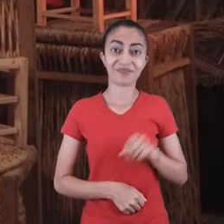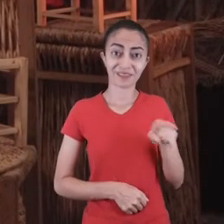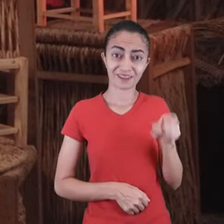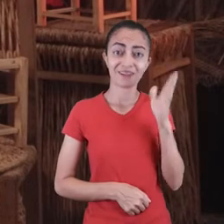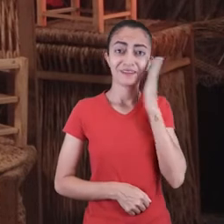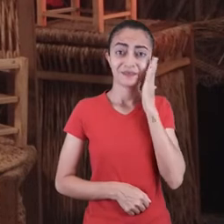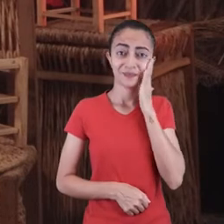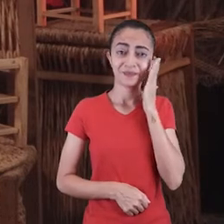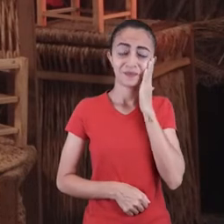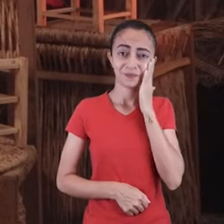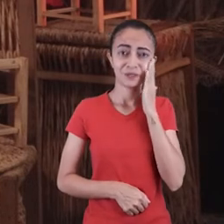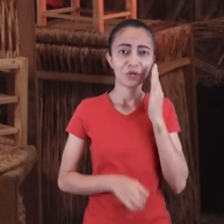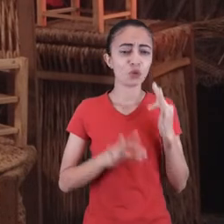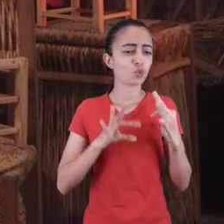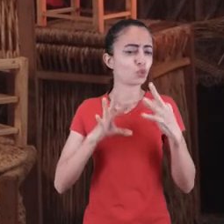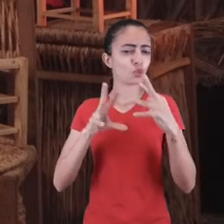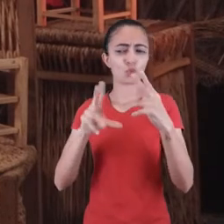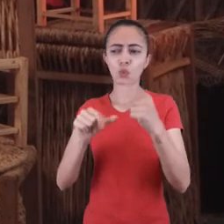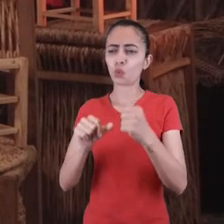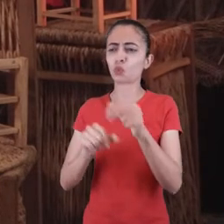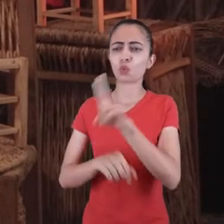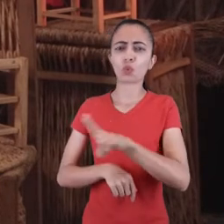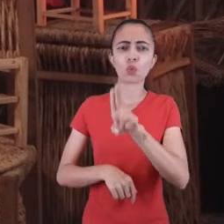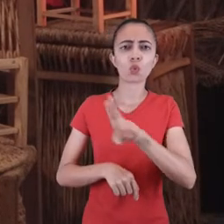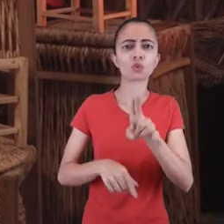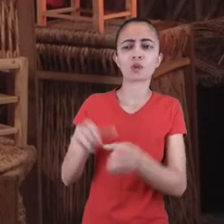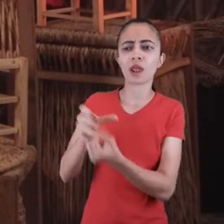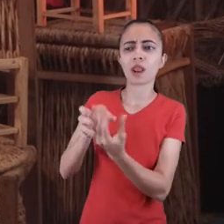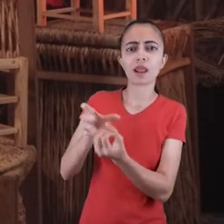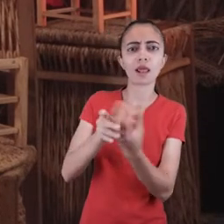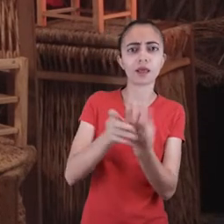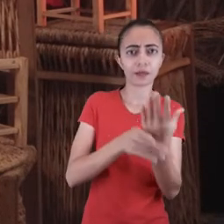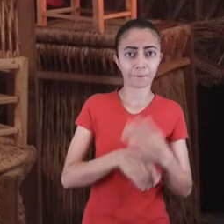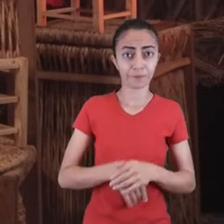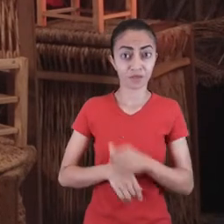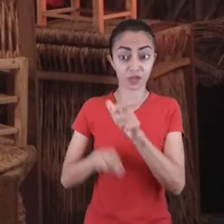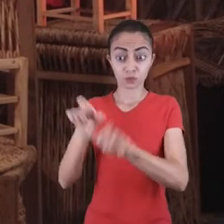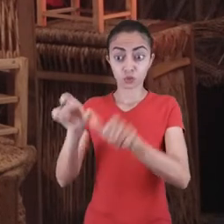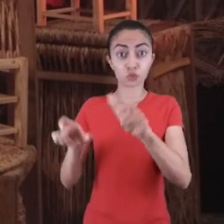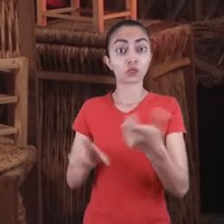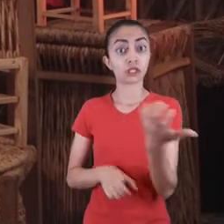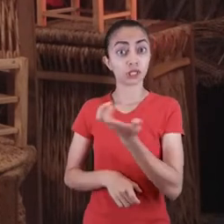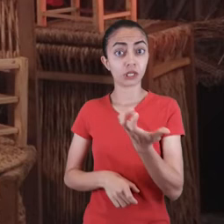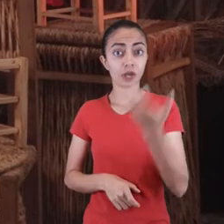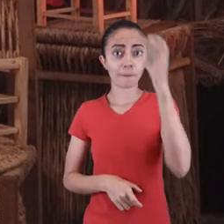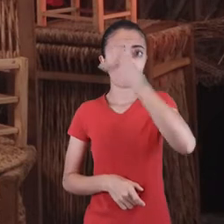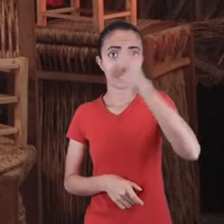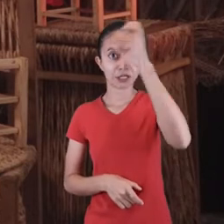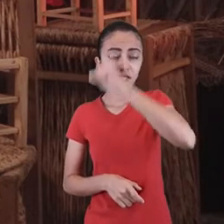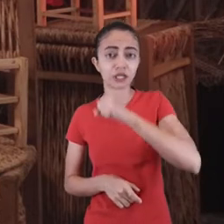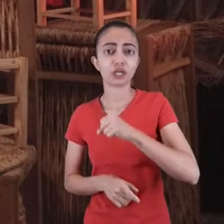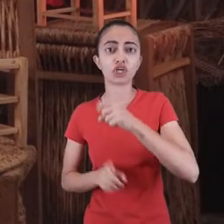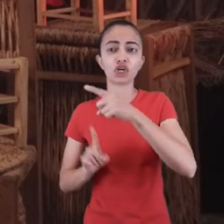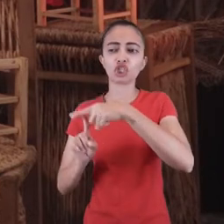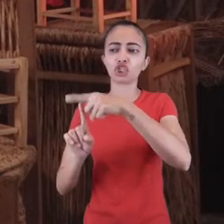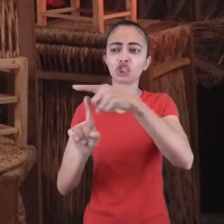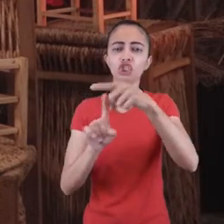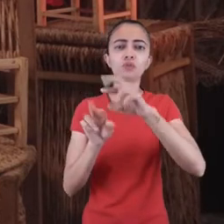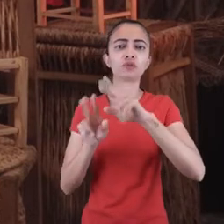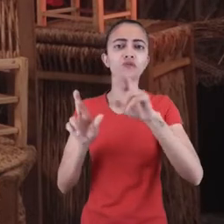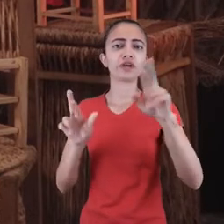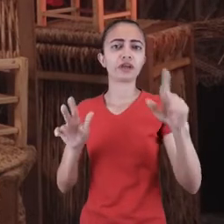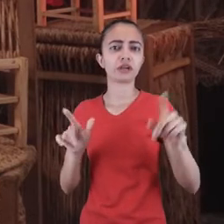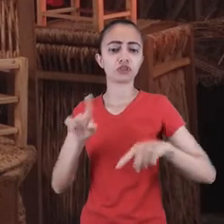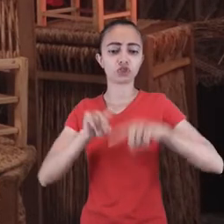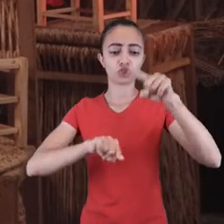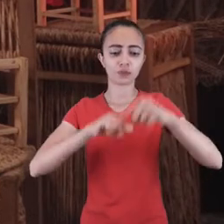Ela sabia fazer de tudo. E o pessoal que queria aprender outros tipos de